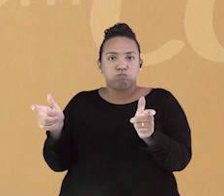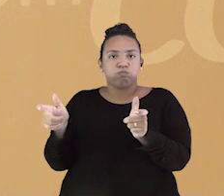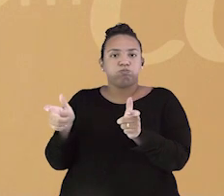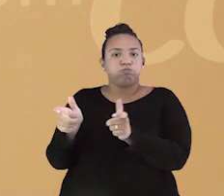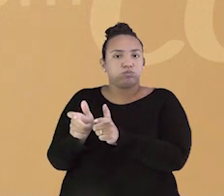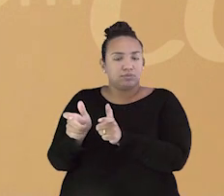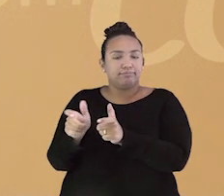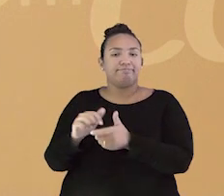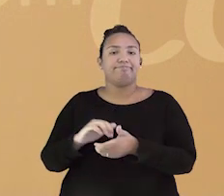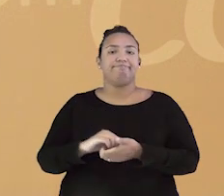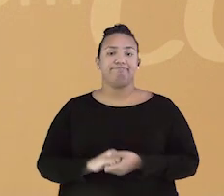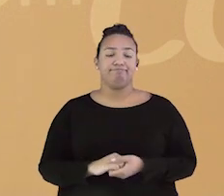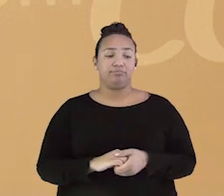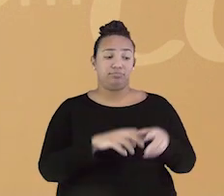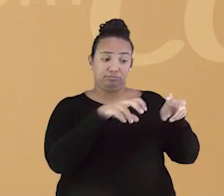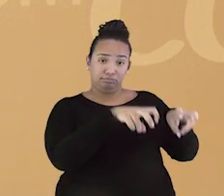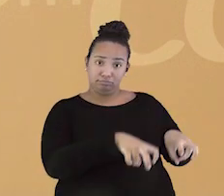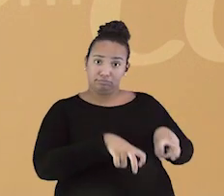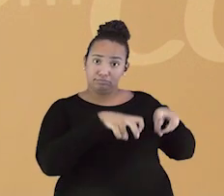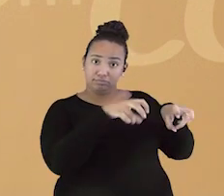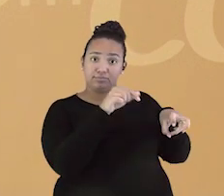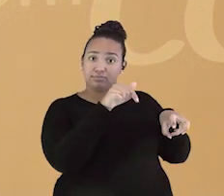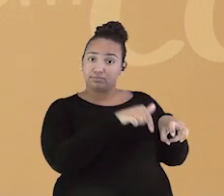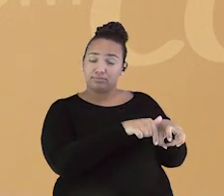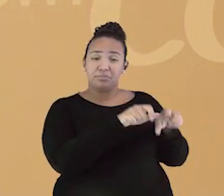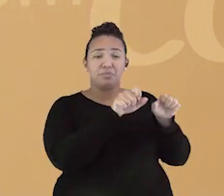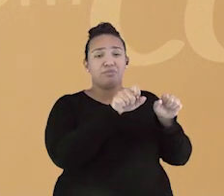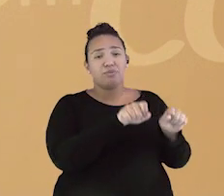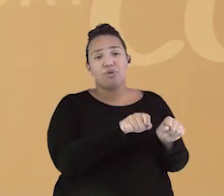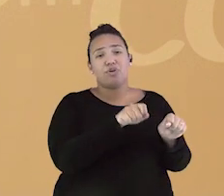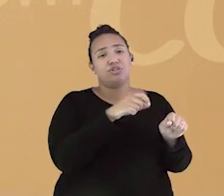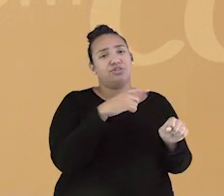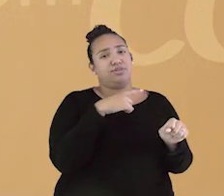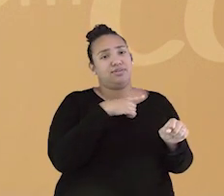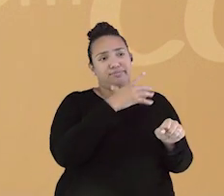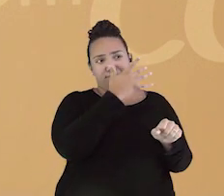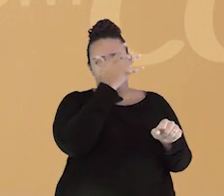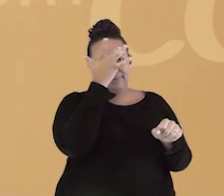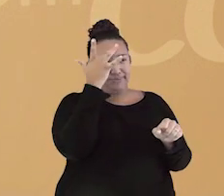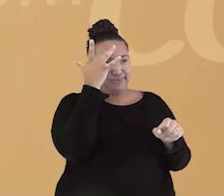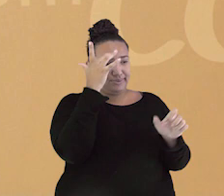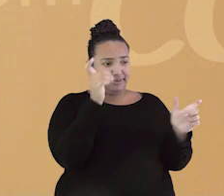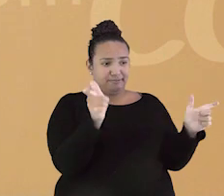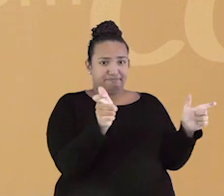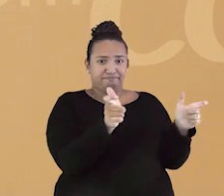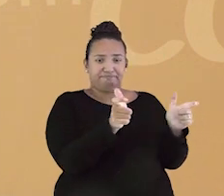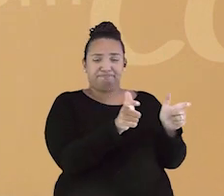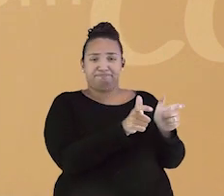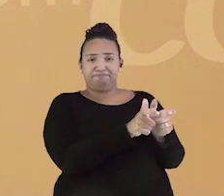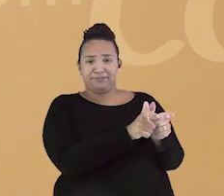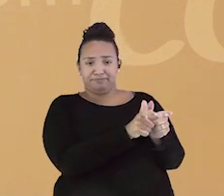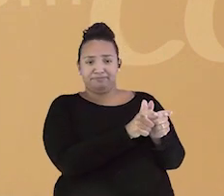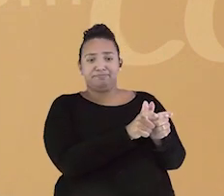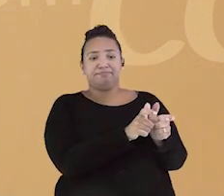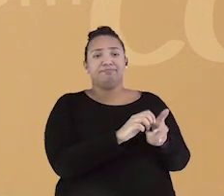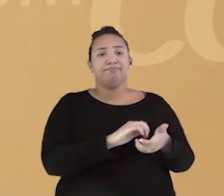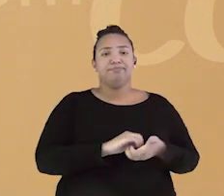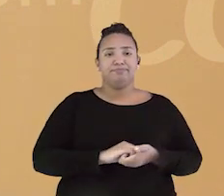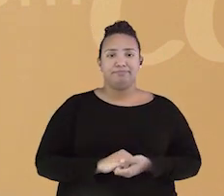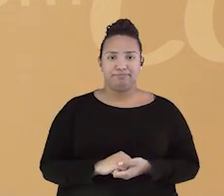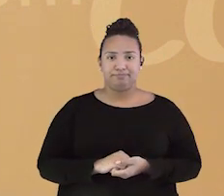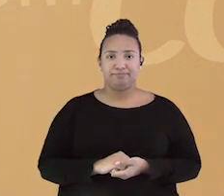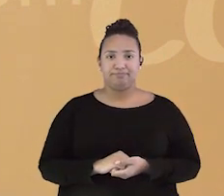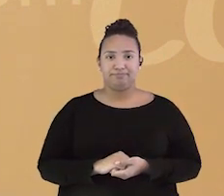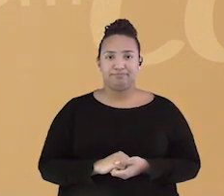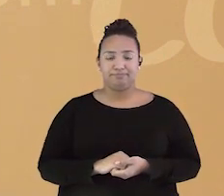campo, esse mesmo espaço poderia ser habitado por um número bem menor de famílias. No campo é onde